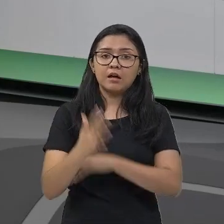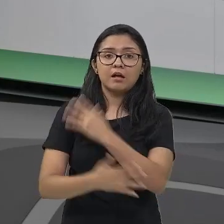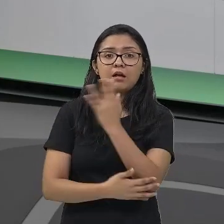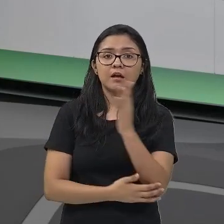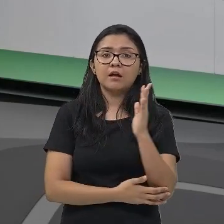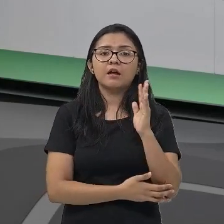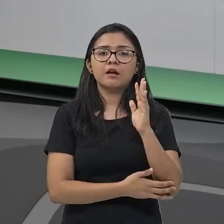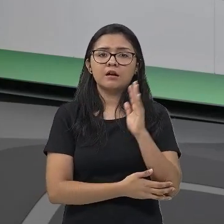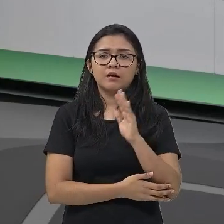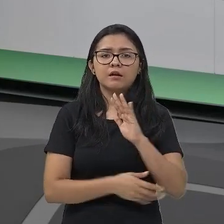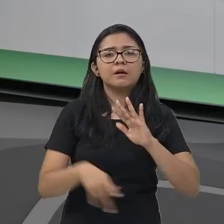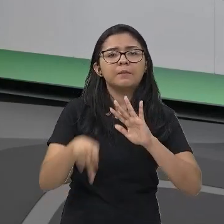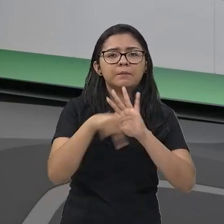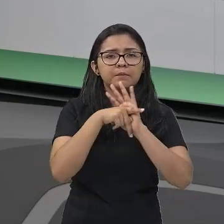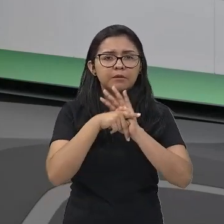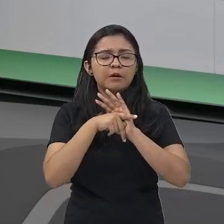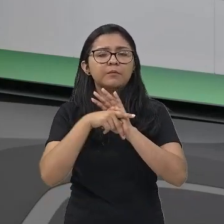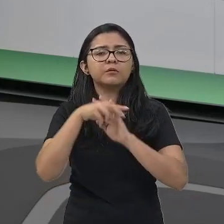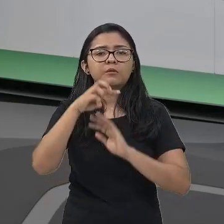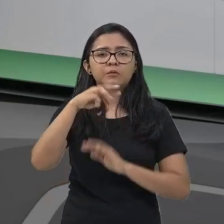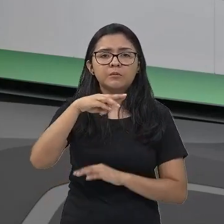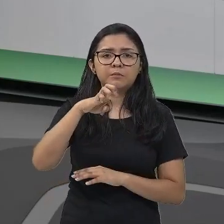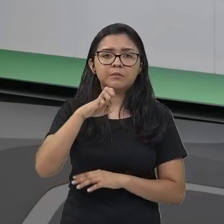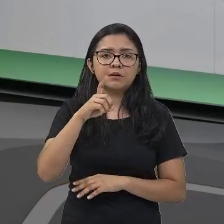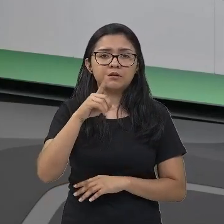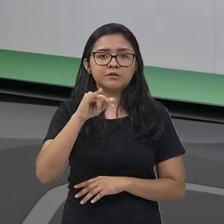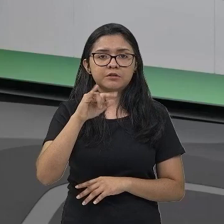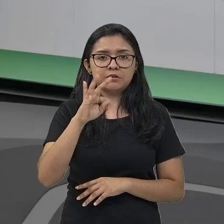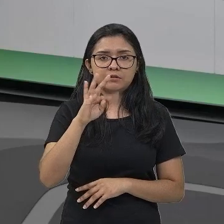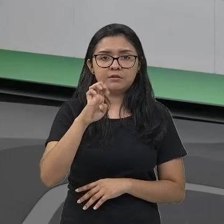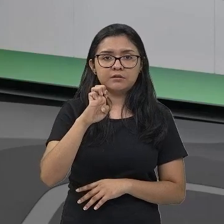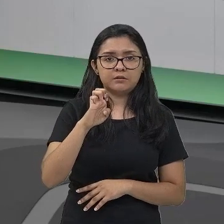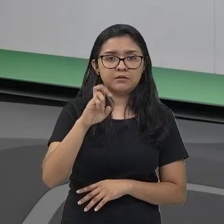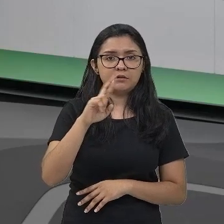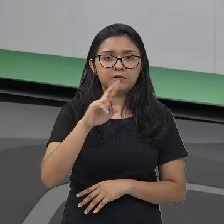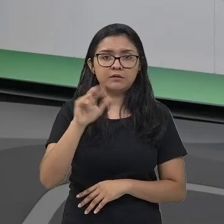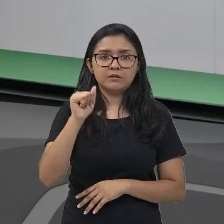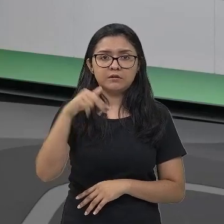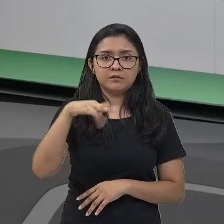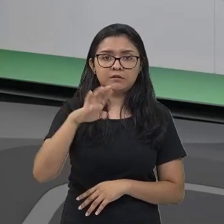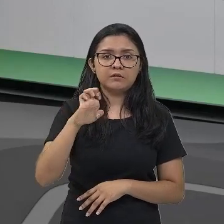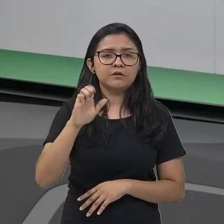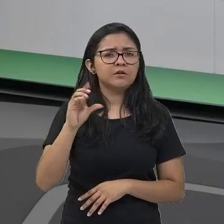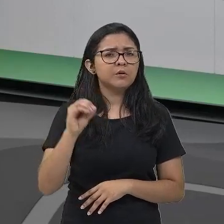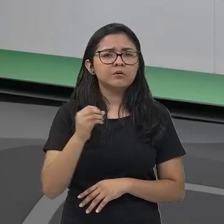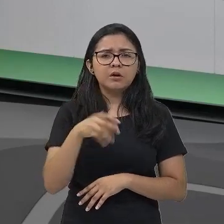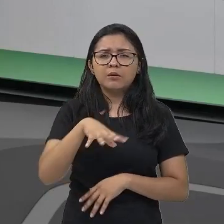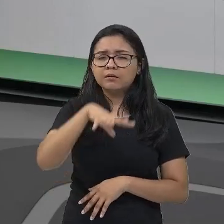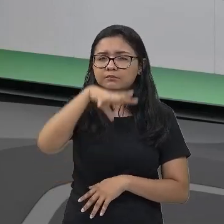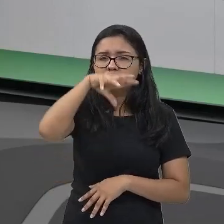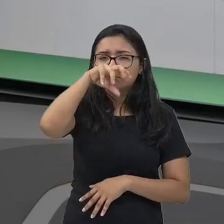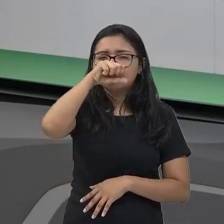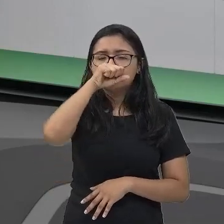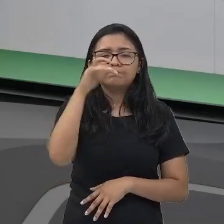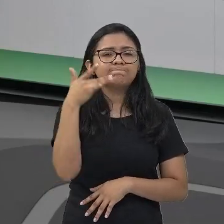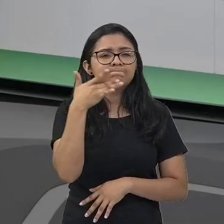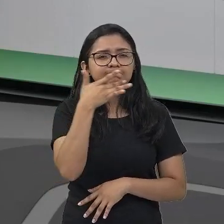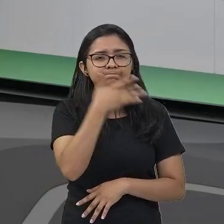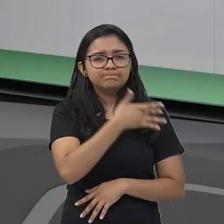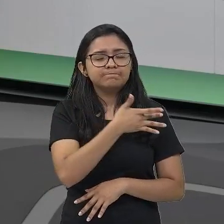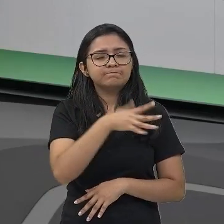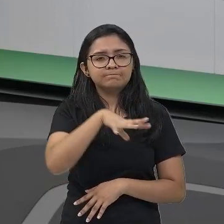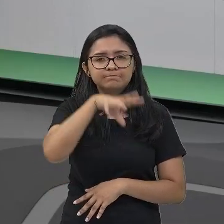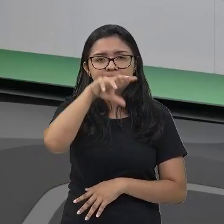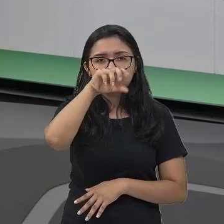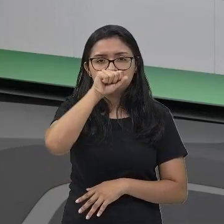típicas do Mediterrâneo. E ela tem um aroma bastante agradável, gente. Muito gostoso o